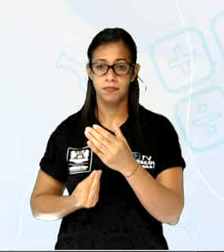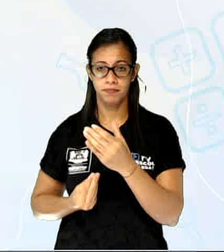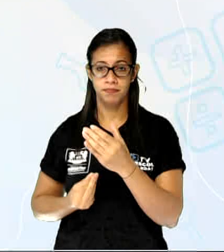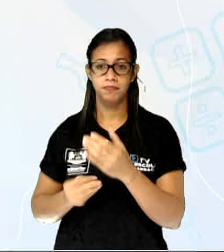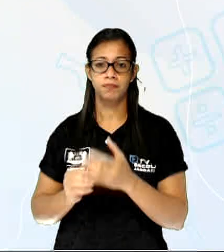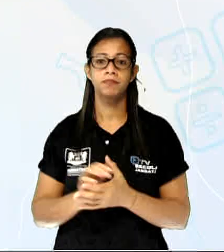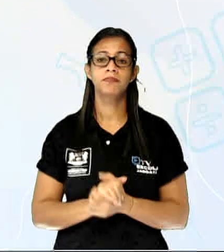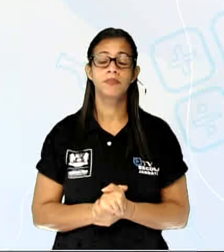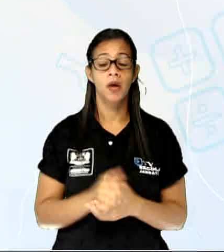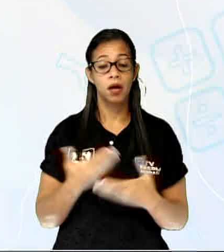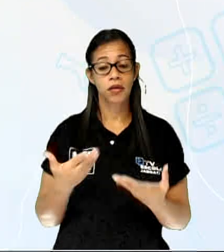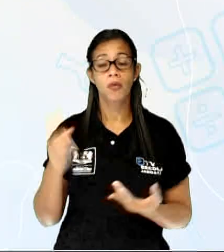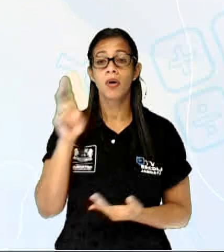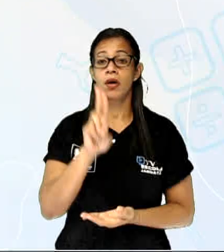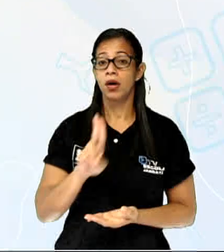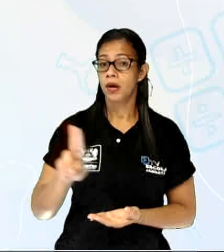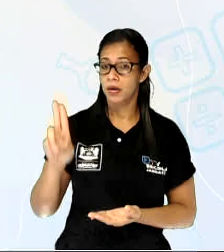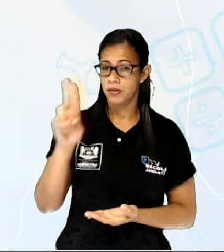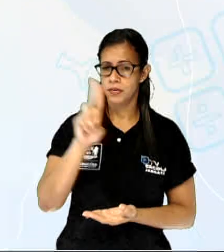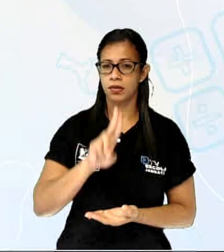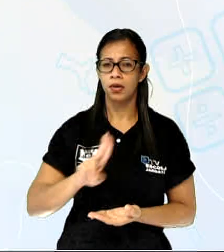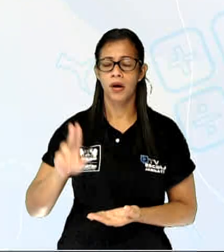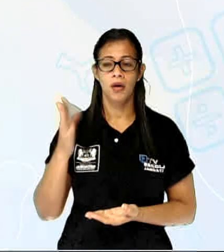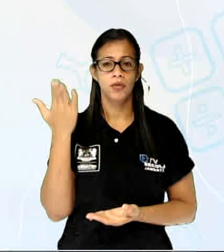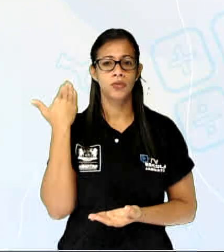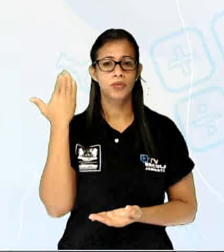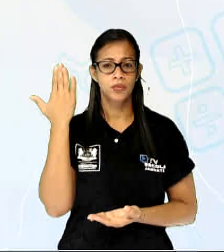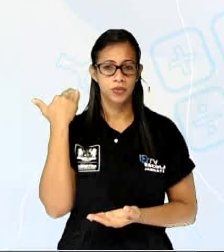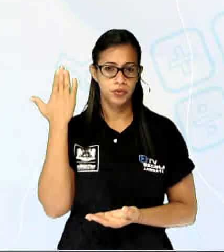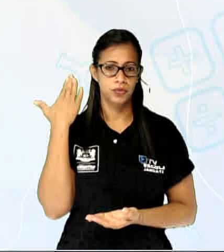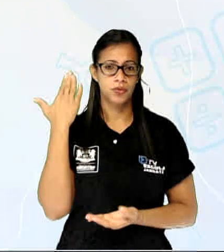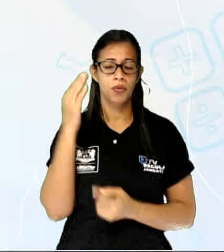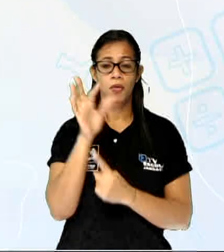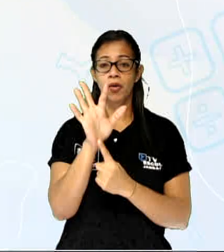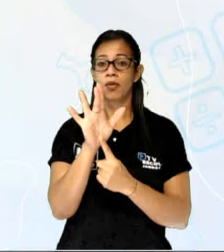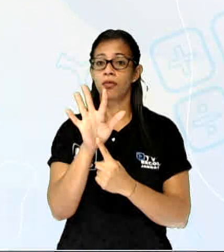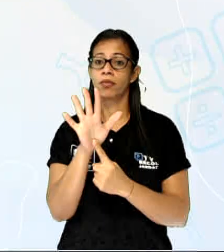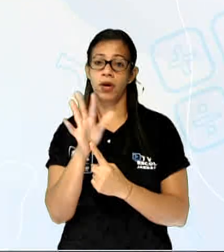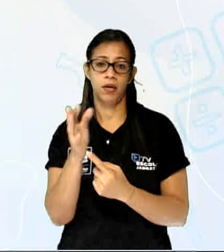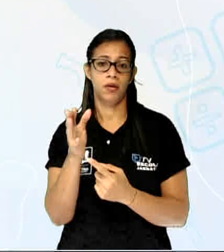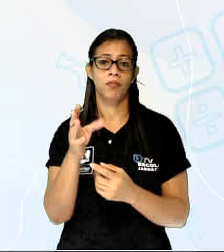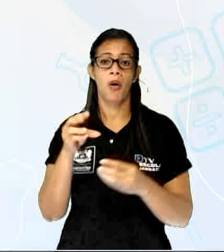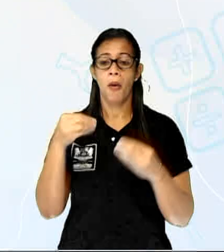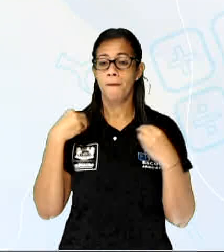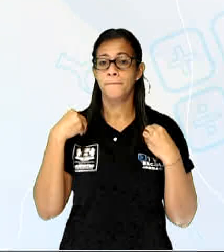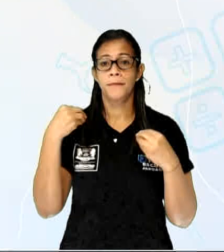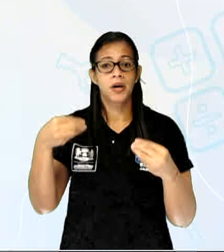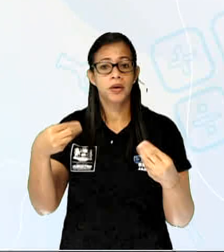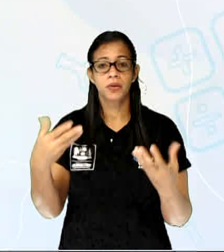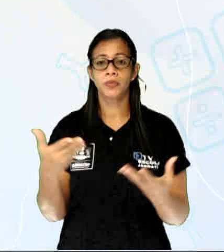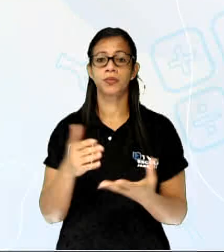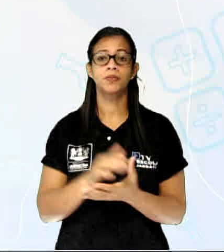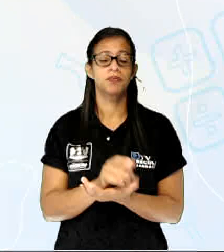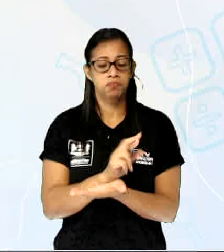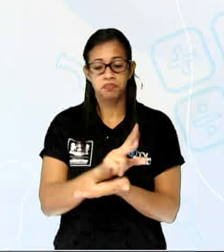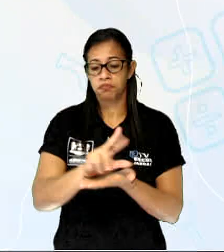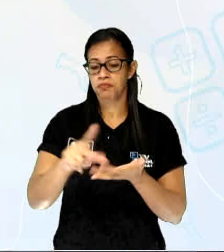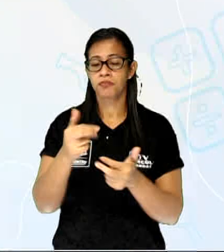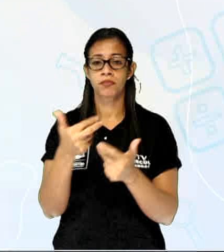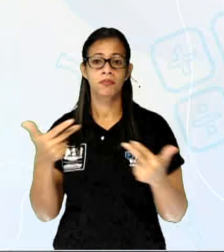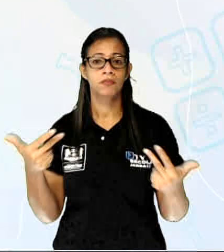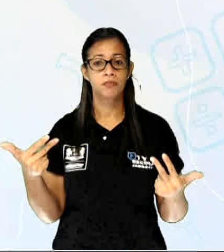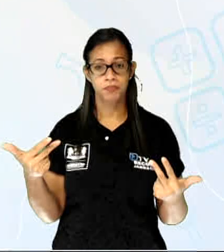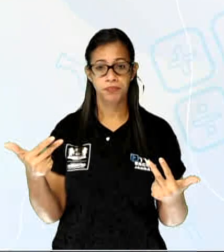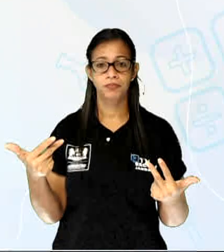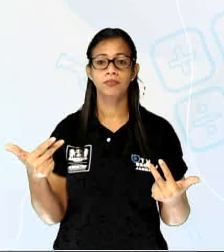como vela, pano, vime e papel de escrita. E foi então encaminhado